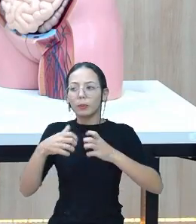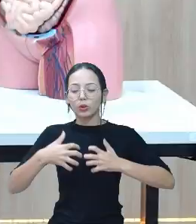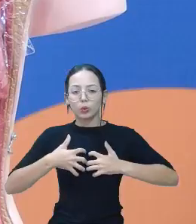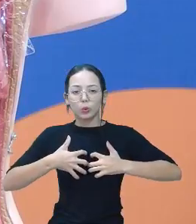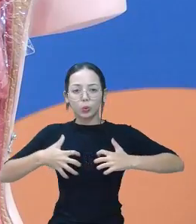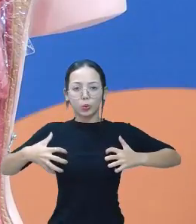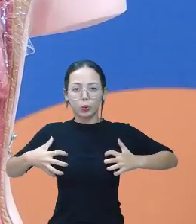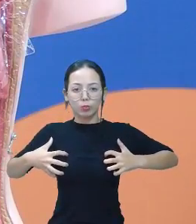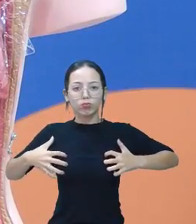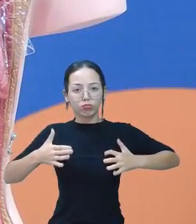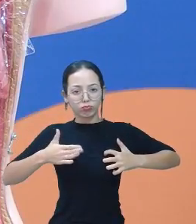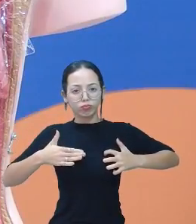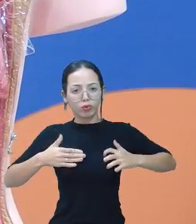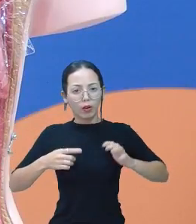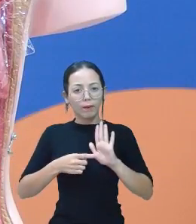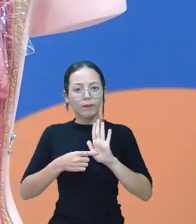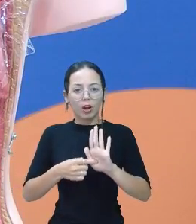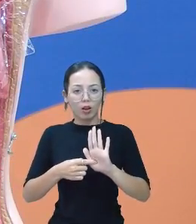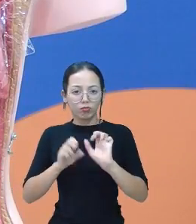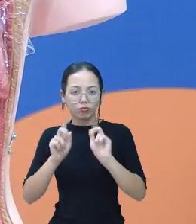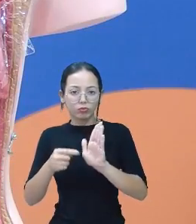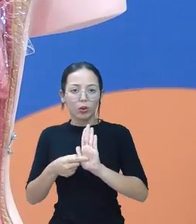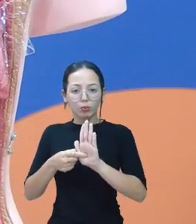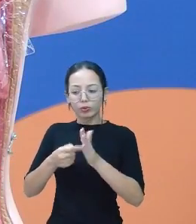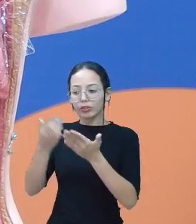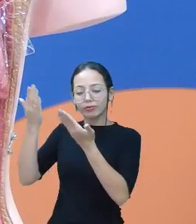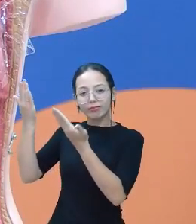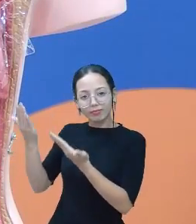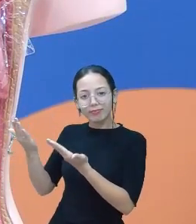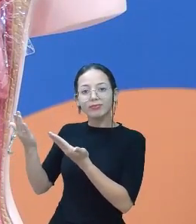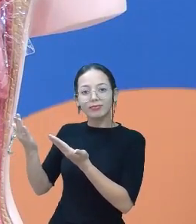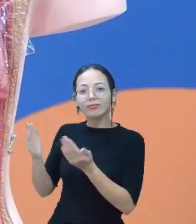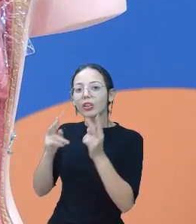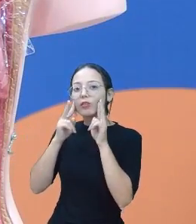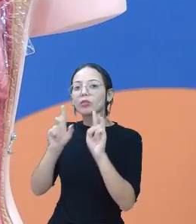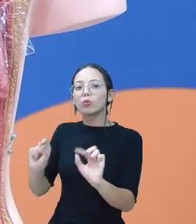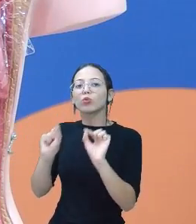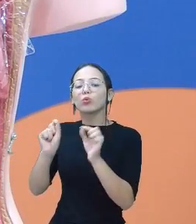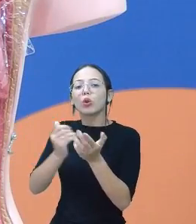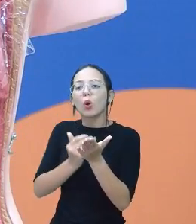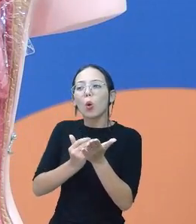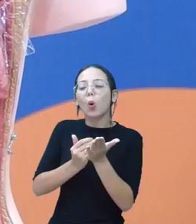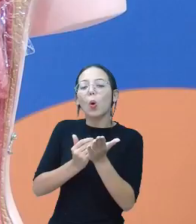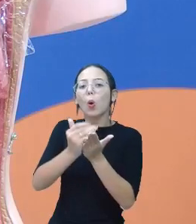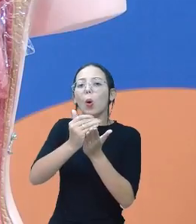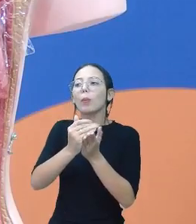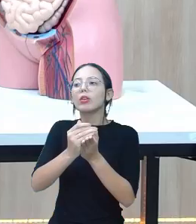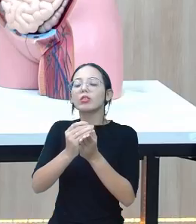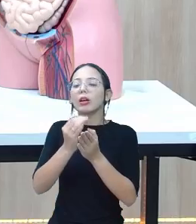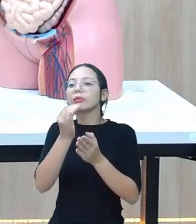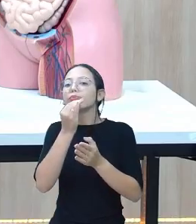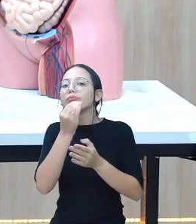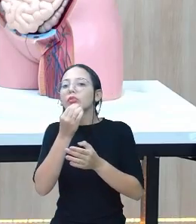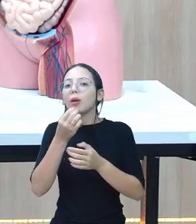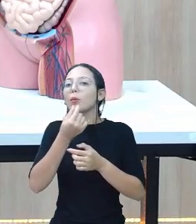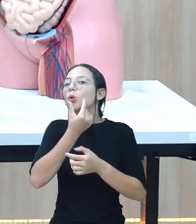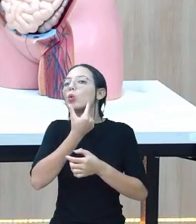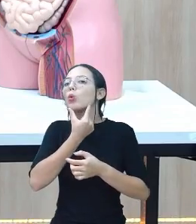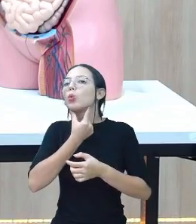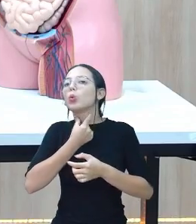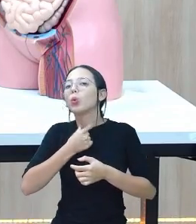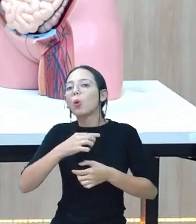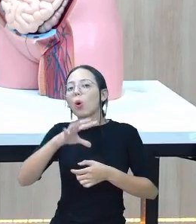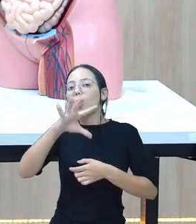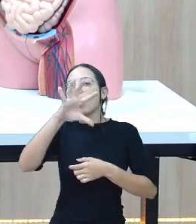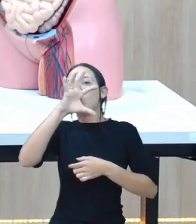estão aqui para vocês verem, tá certo? Eu trouxe para vocês. Nós vemos que vai começar aqui das cavidades nasais